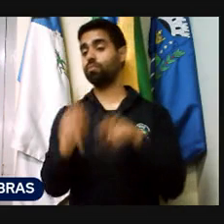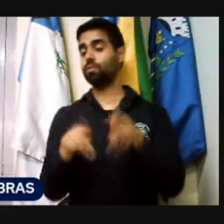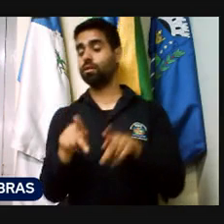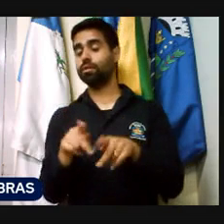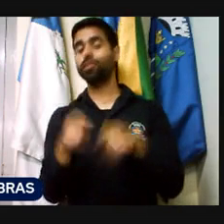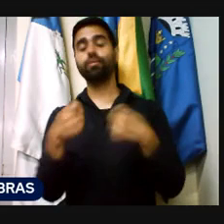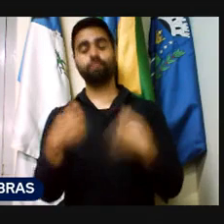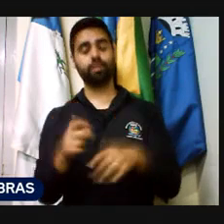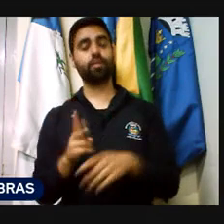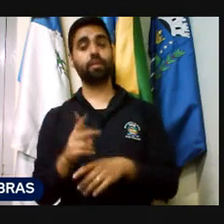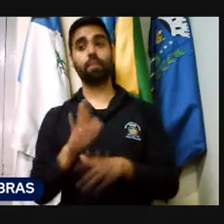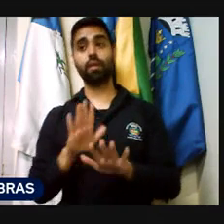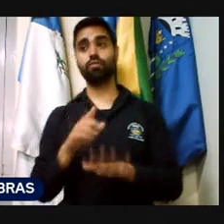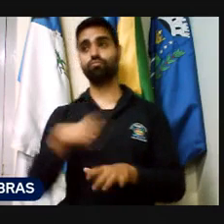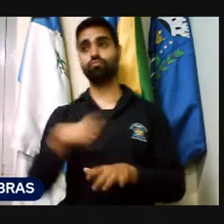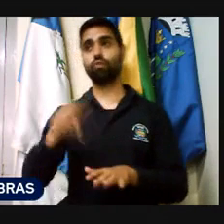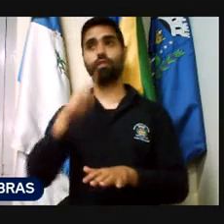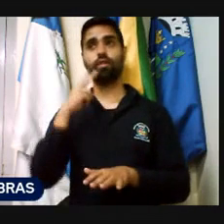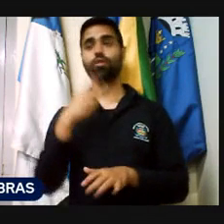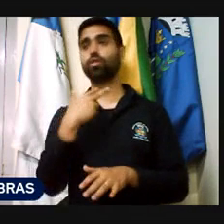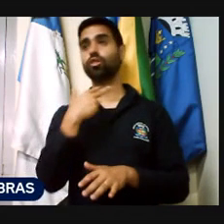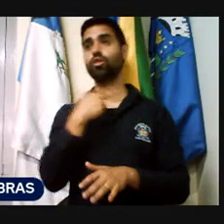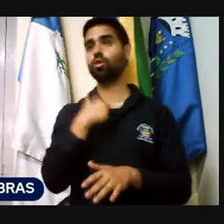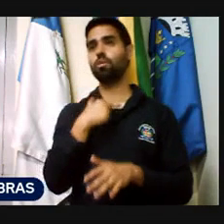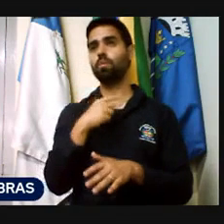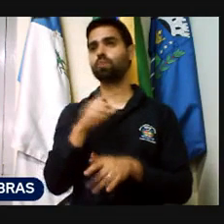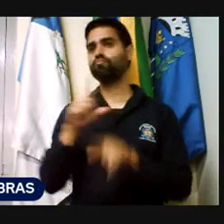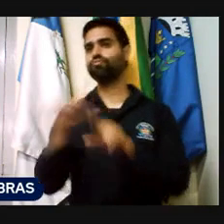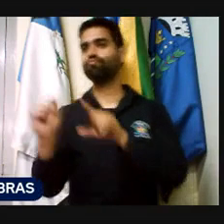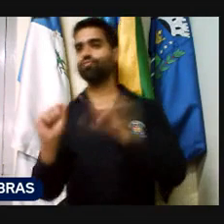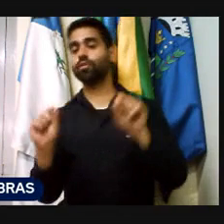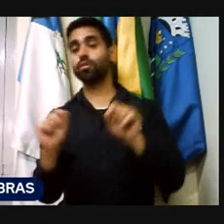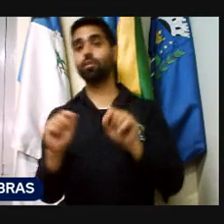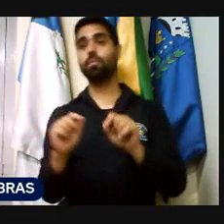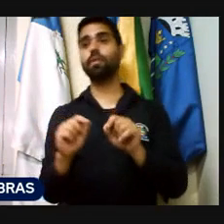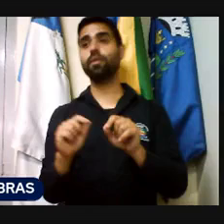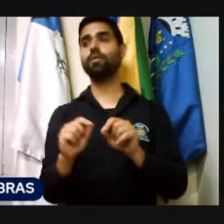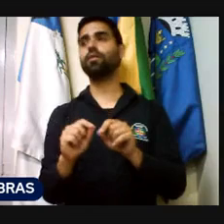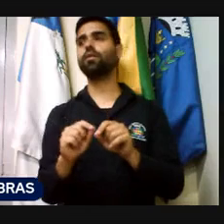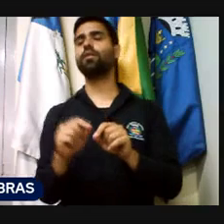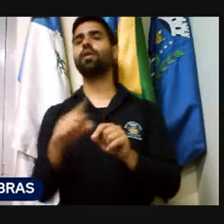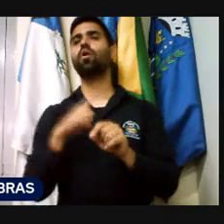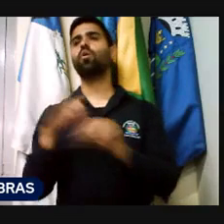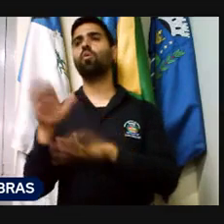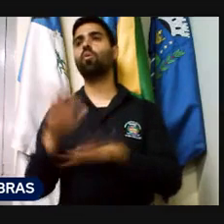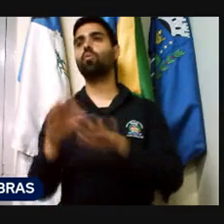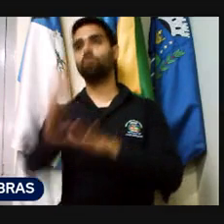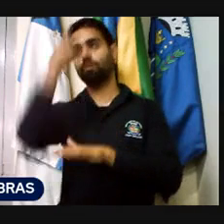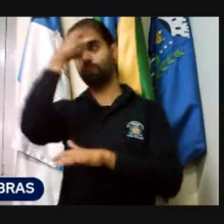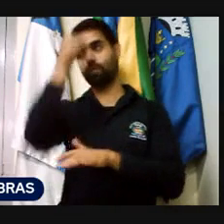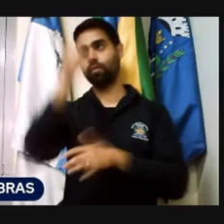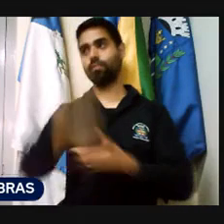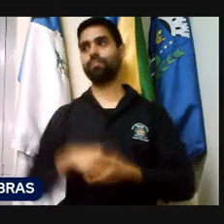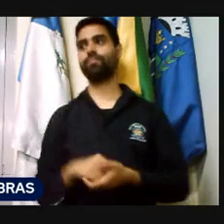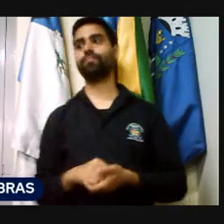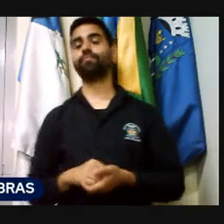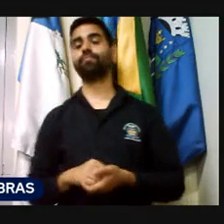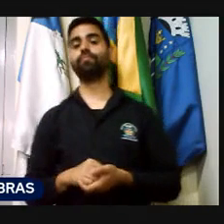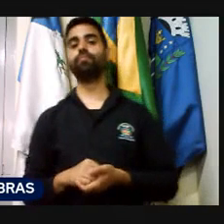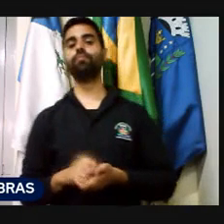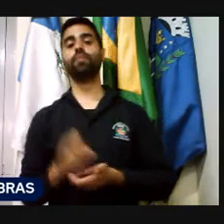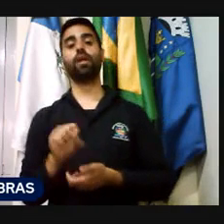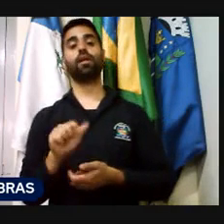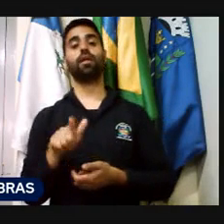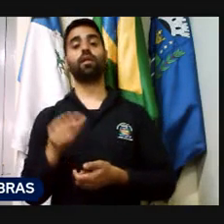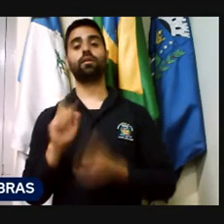atendimento, contudo, nós, vereadores, jamais podemos nos esquivar da função constitucional do exercício de controle externo dos atos do Poder Executivo. Sala das